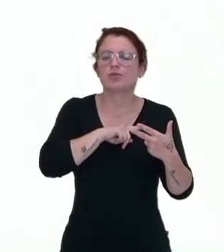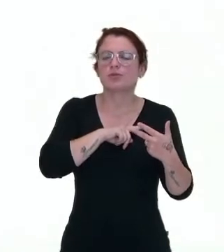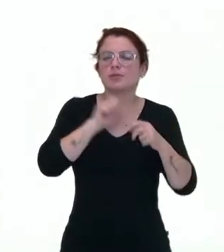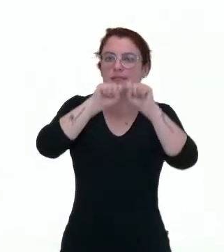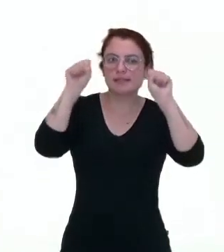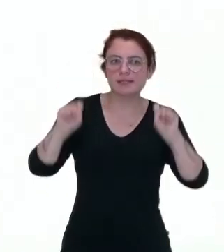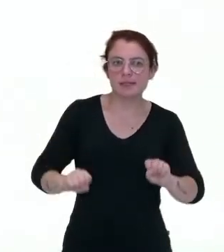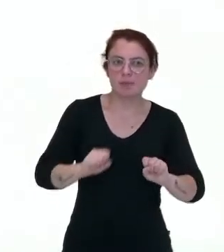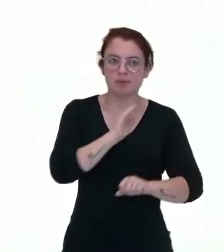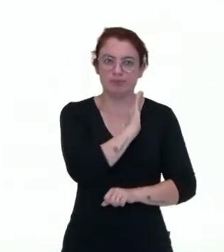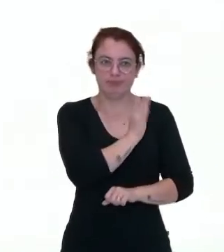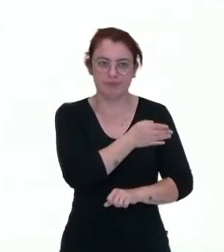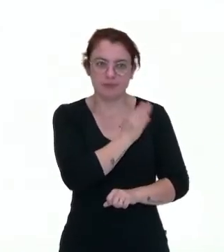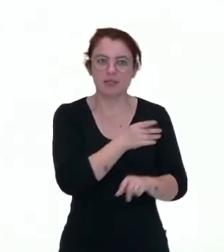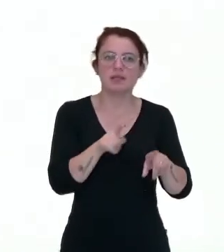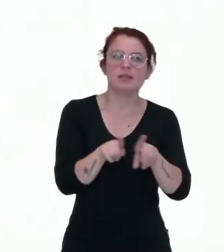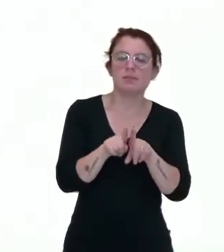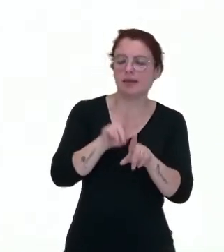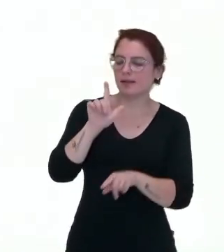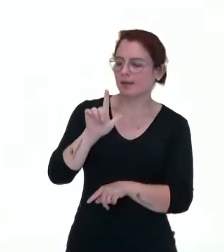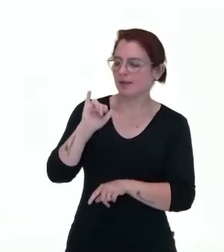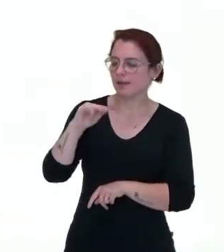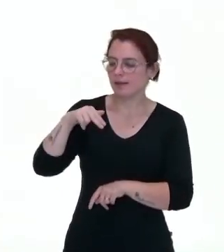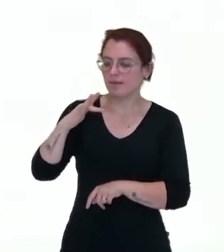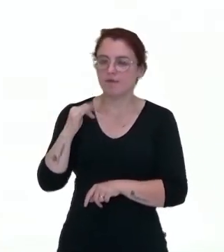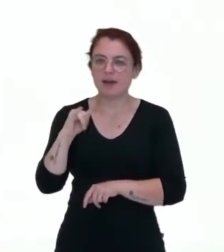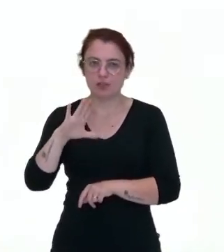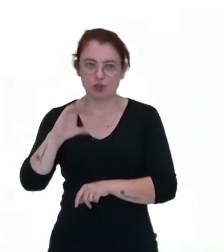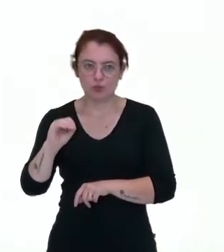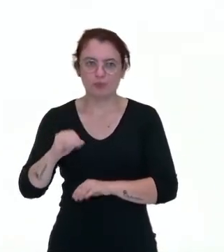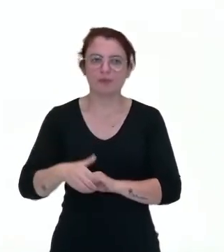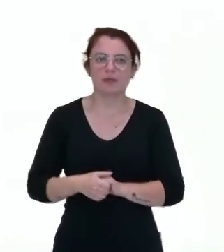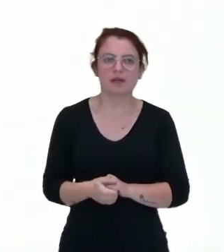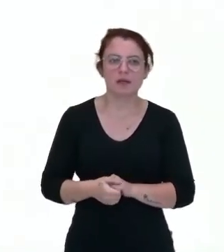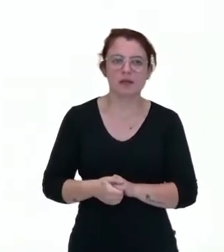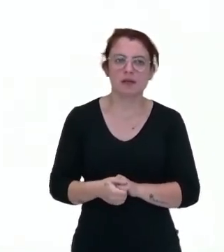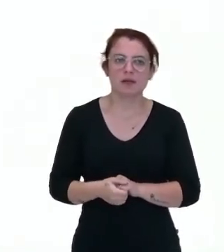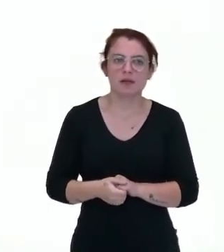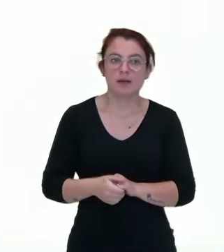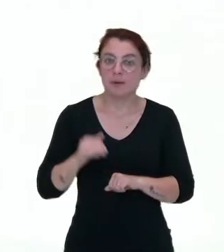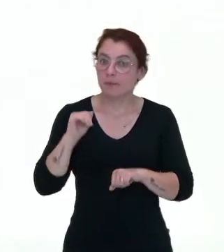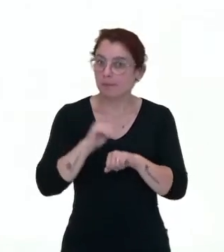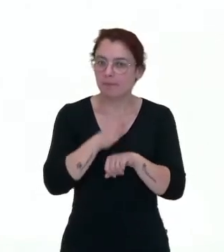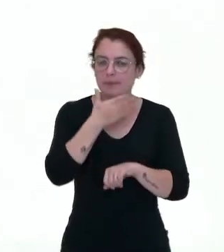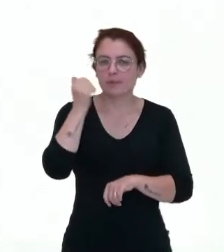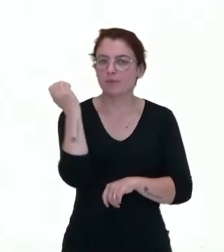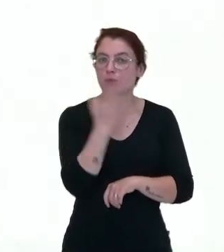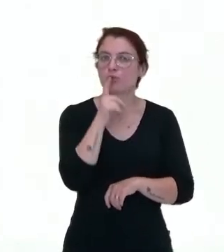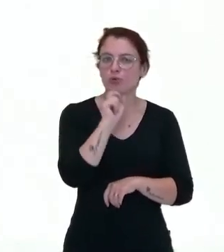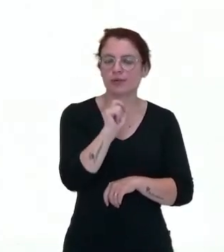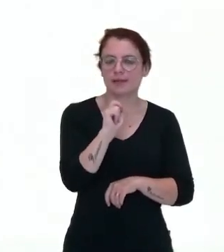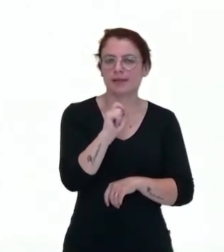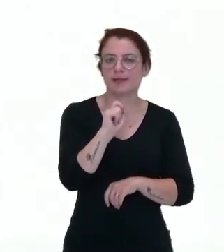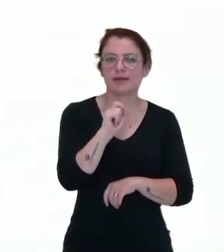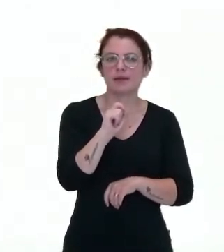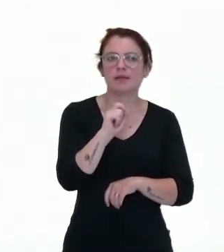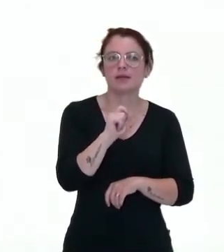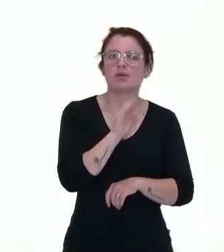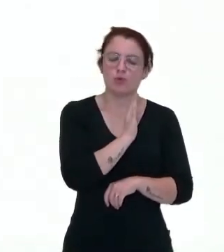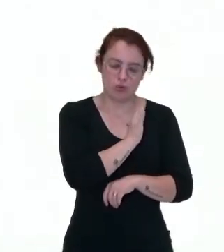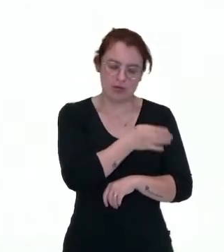do sistema linfático. Então, vários sistemas são beneficiados, mas principalmente o cardiovascular, porque nós estamos falando do